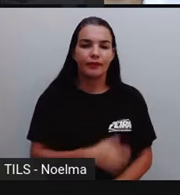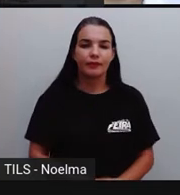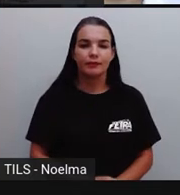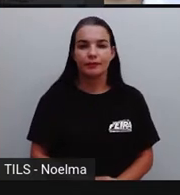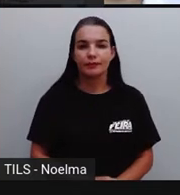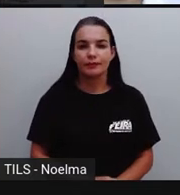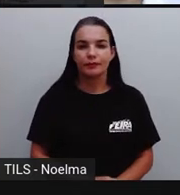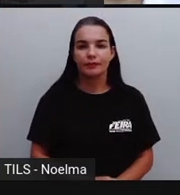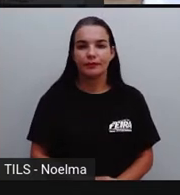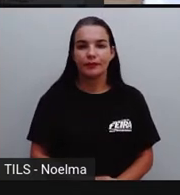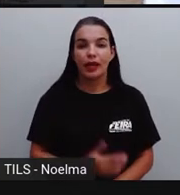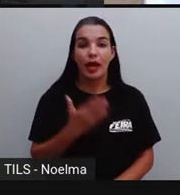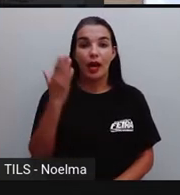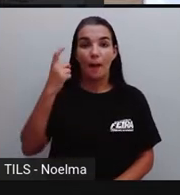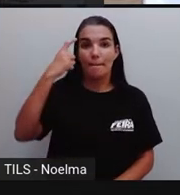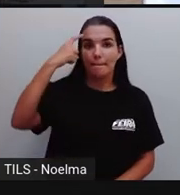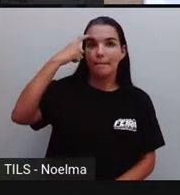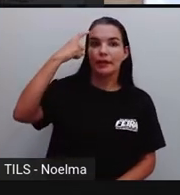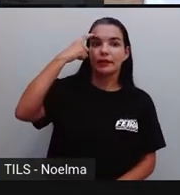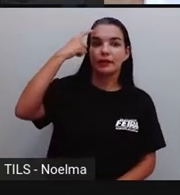Sensível.